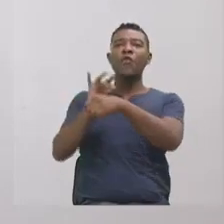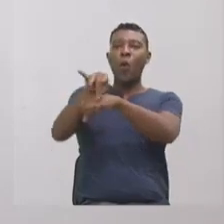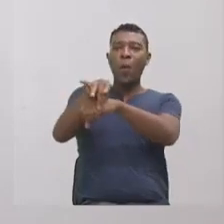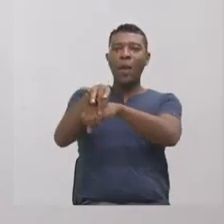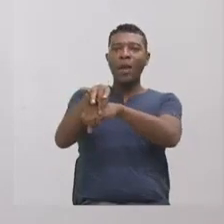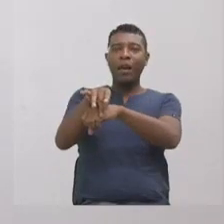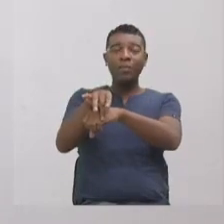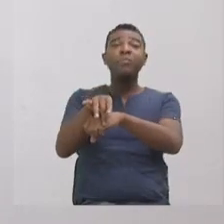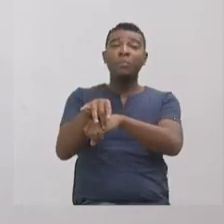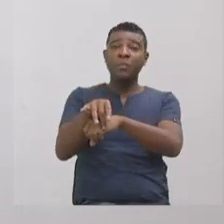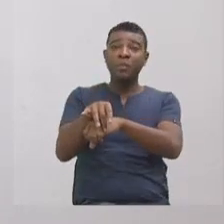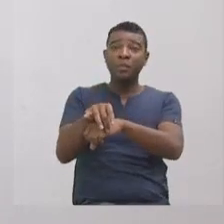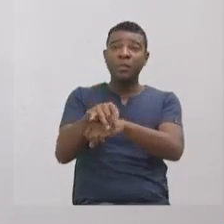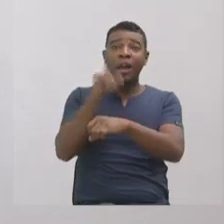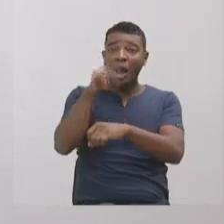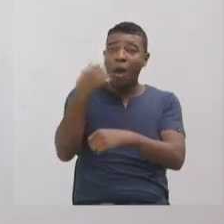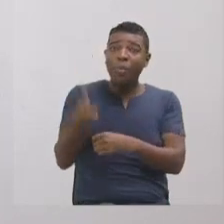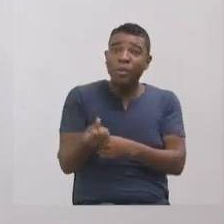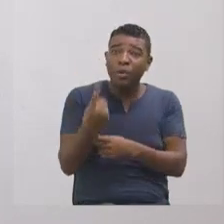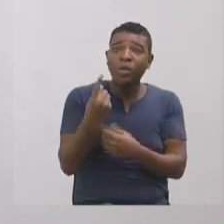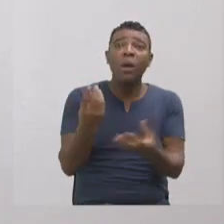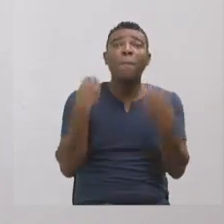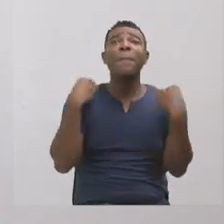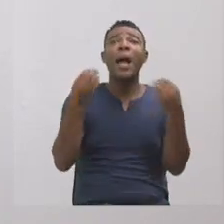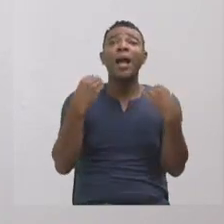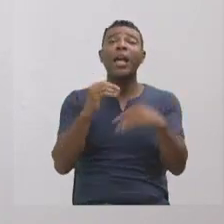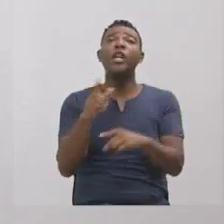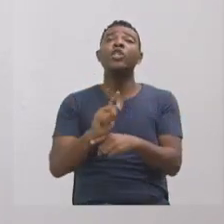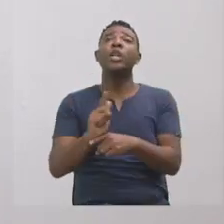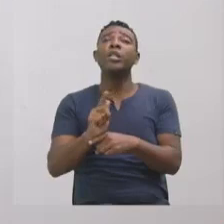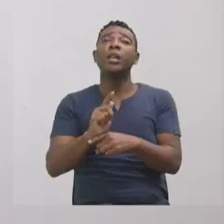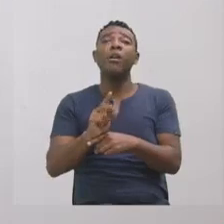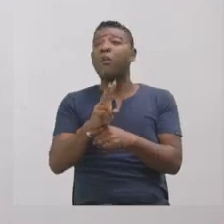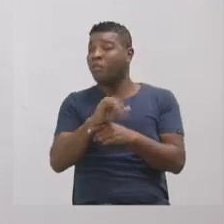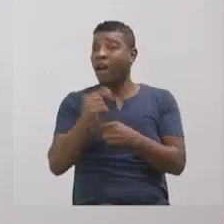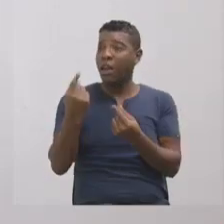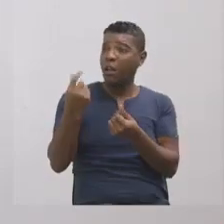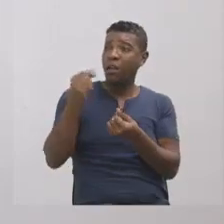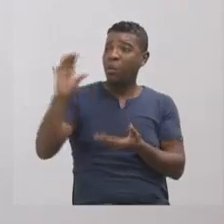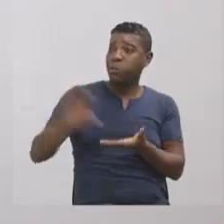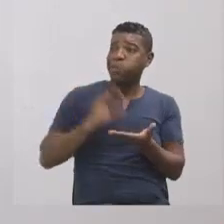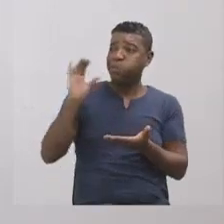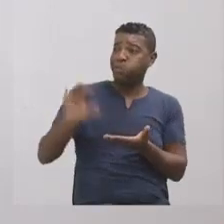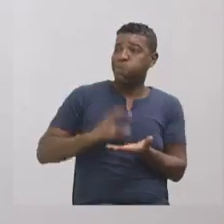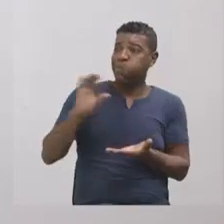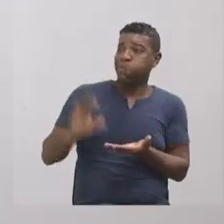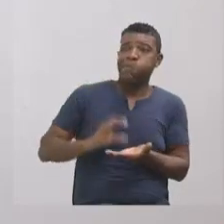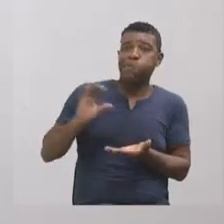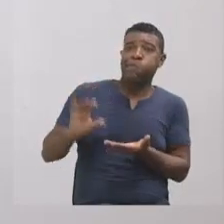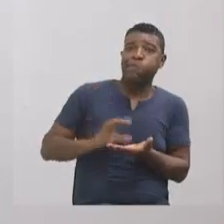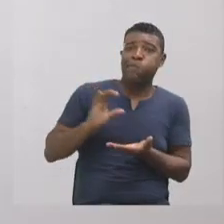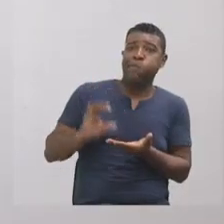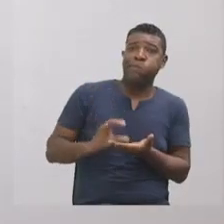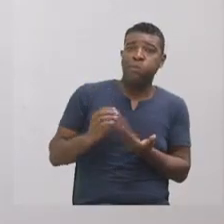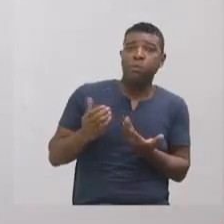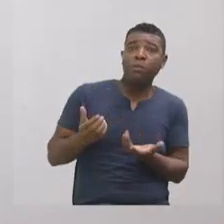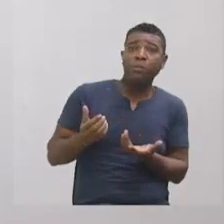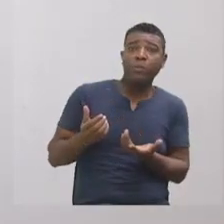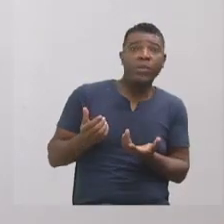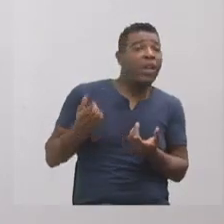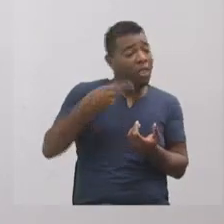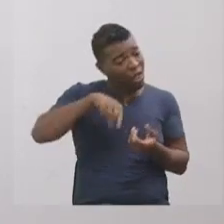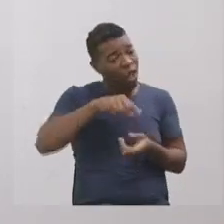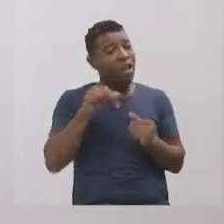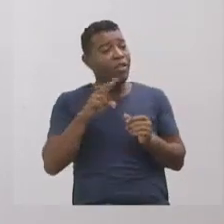porque para que ter gestão sendo que toda hora vai receber recurso Então acho que nós temos que privilegiar são os